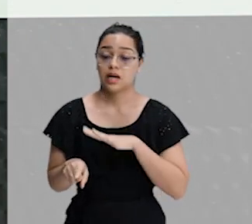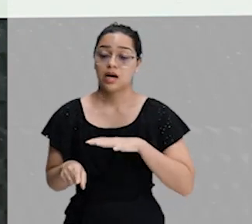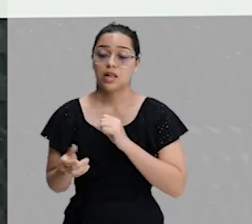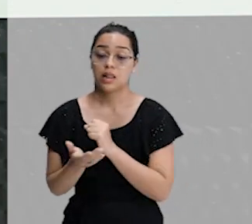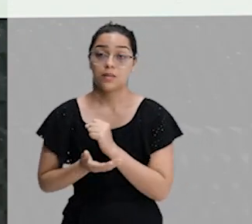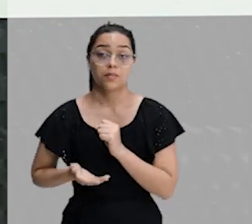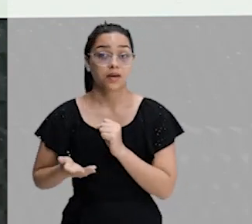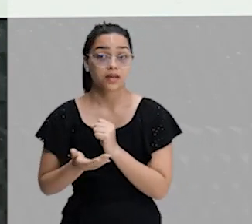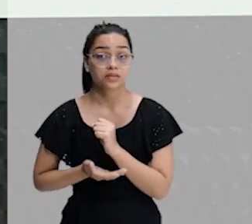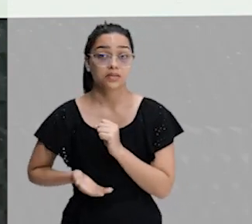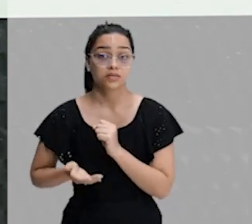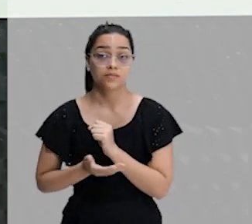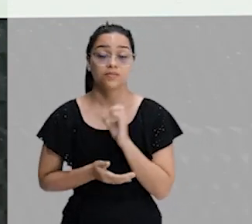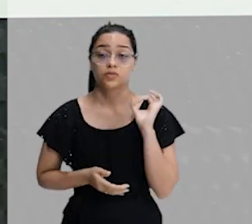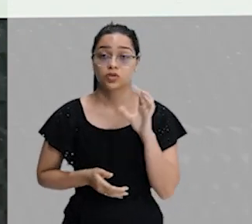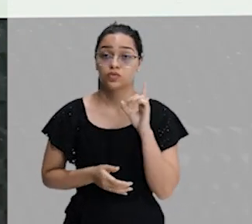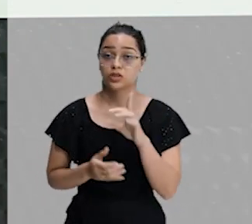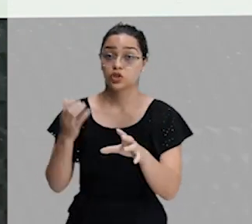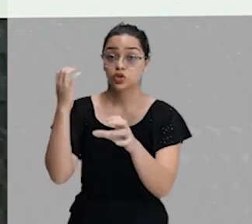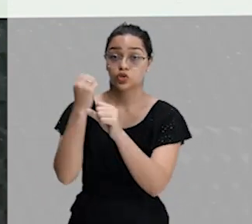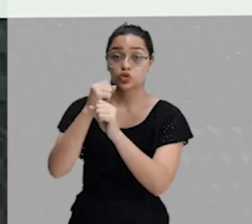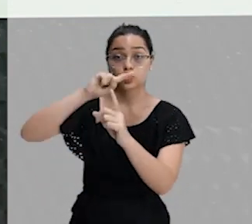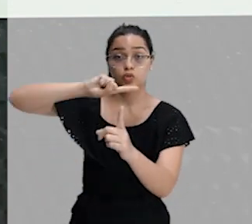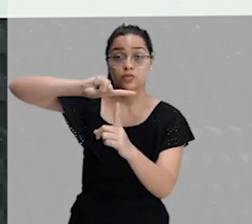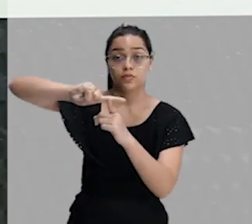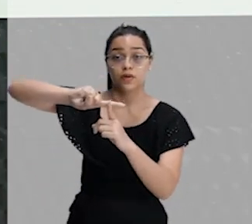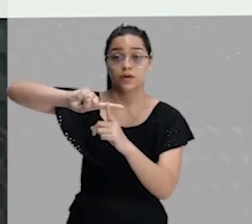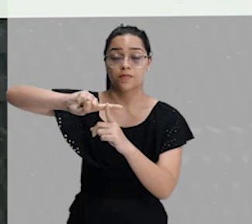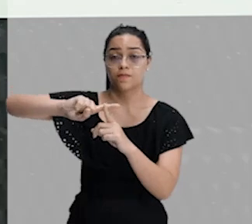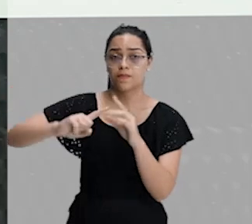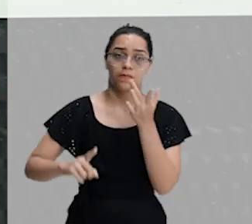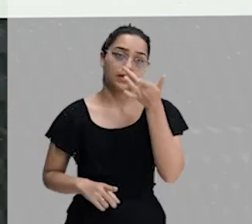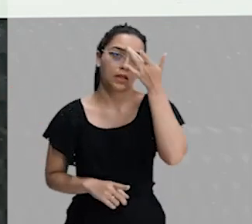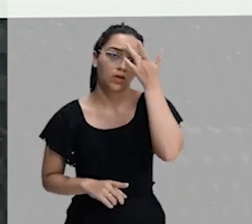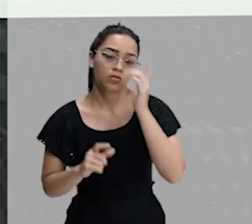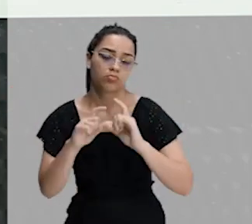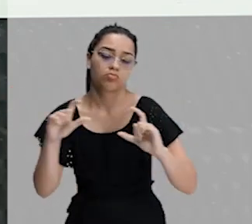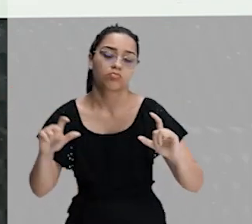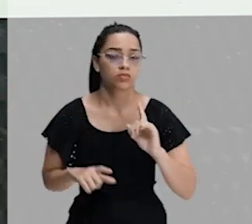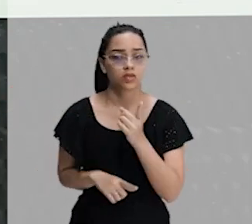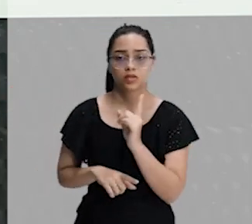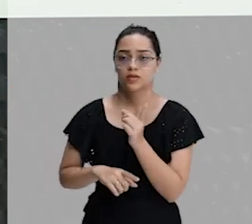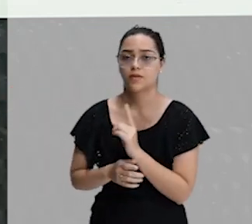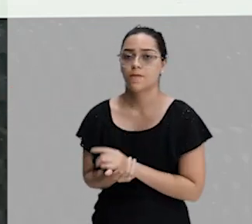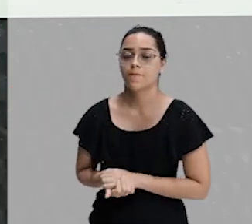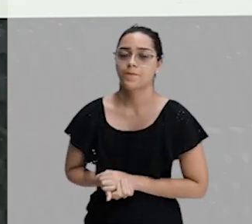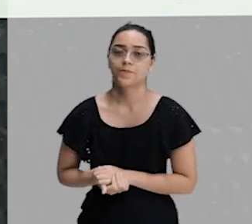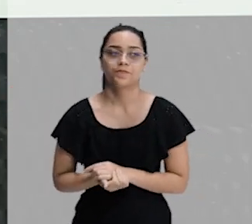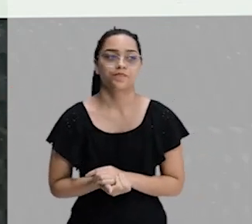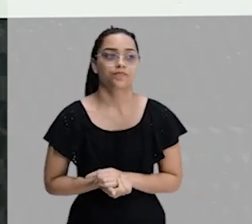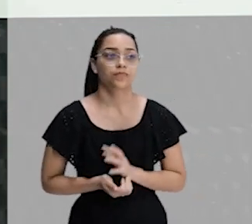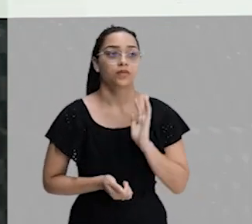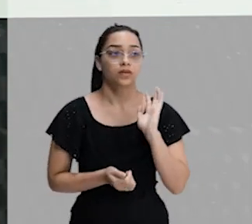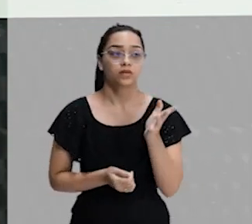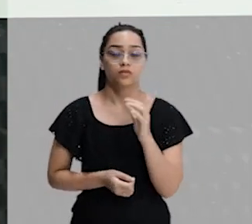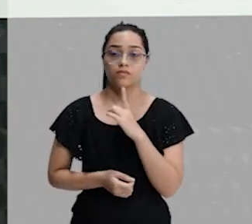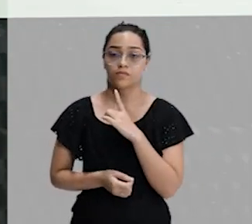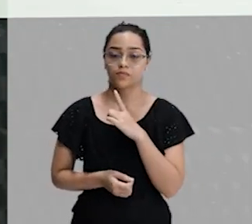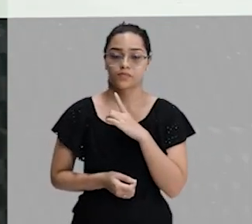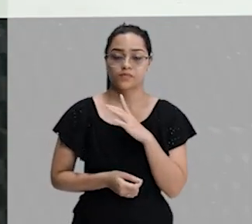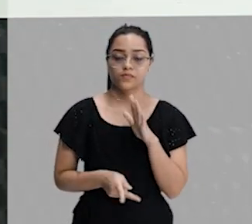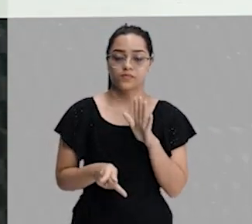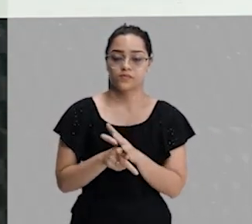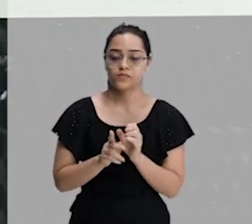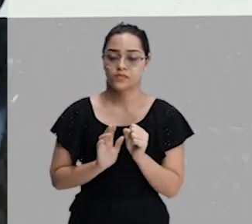base, basta você somar. Não precisa você decorar mais uma fórmula. Tá? Você já tem a